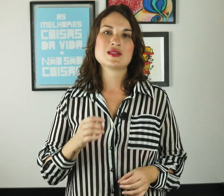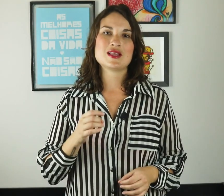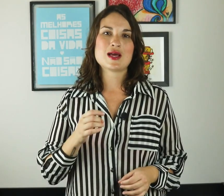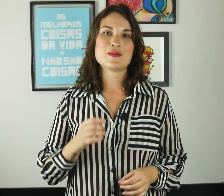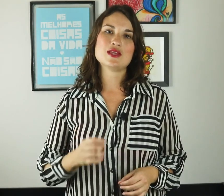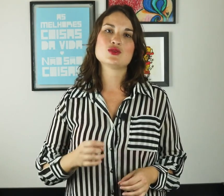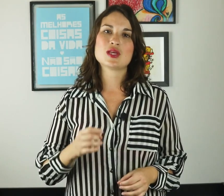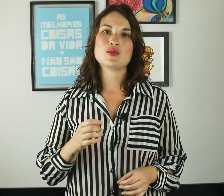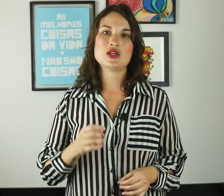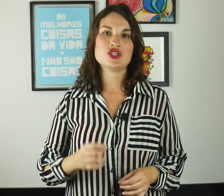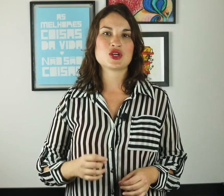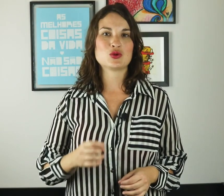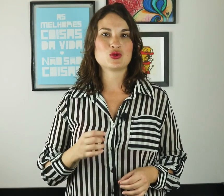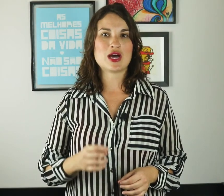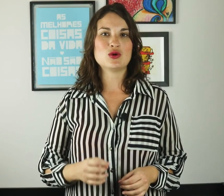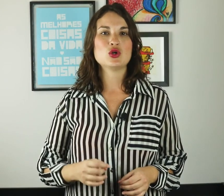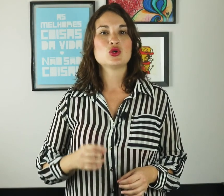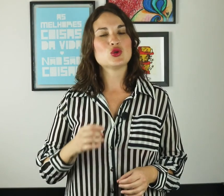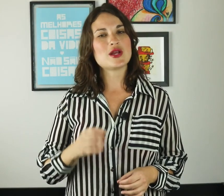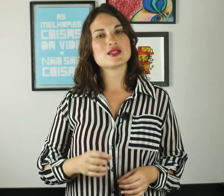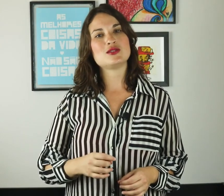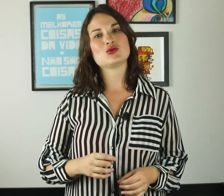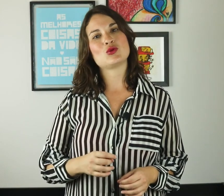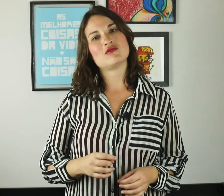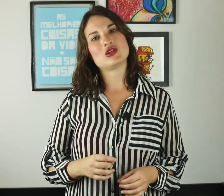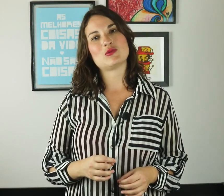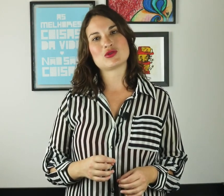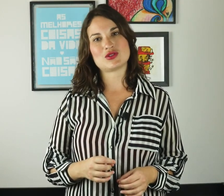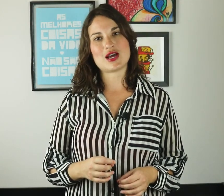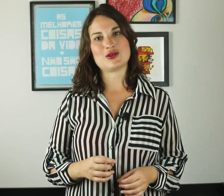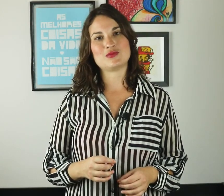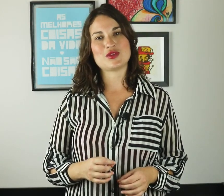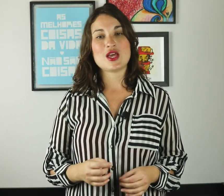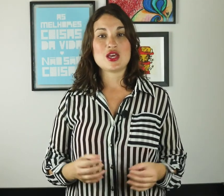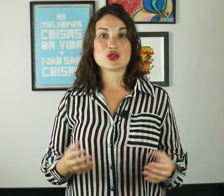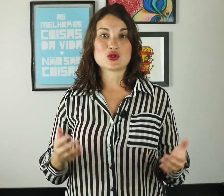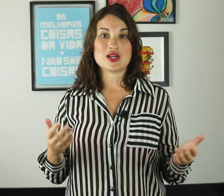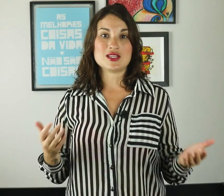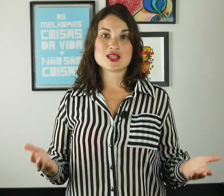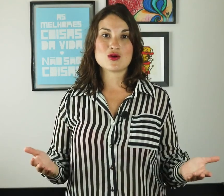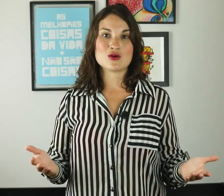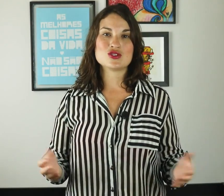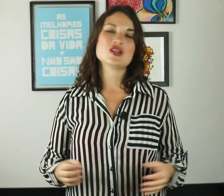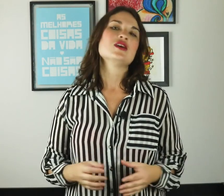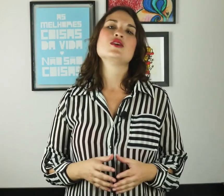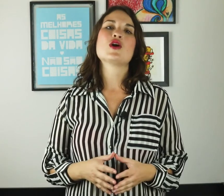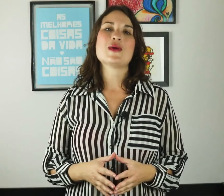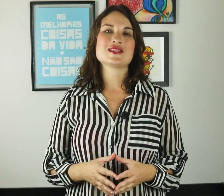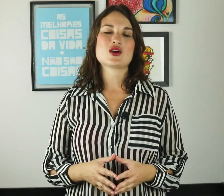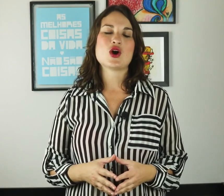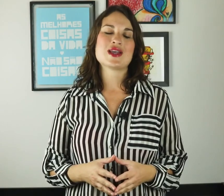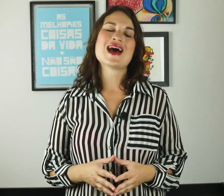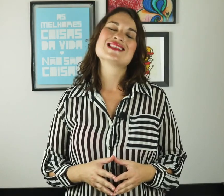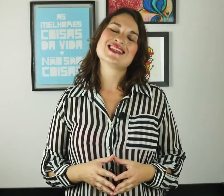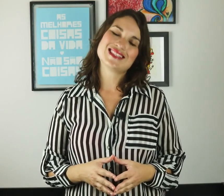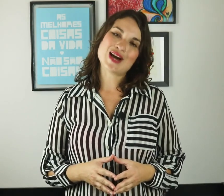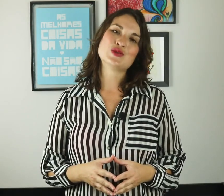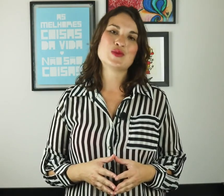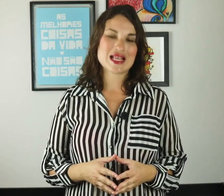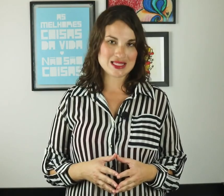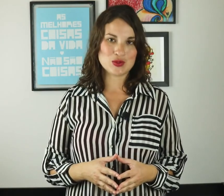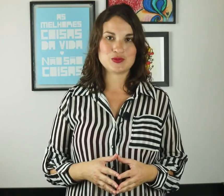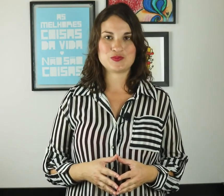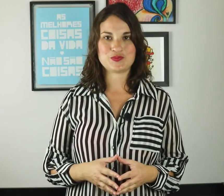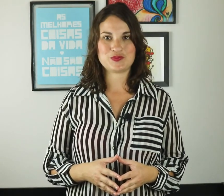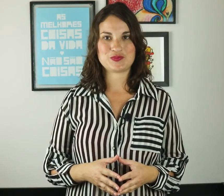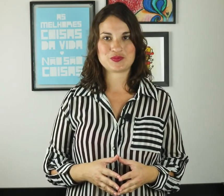sobre o desmantelamento na política cultural no Brasil do governo Bolsonaro. Eu sou Larissa Gold e começa agora a Central